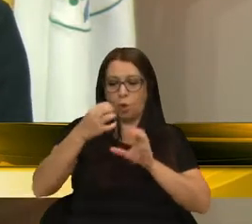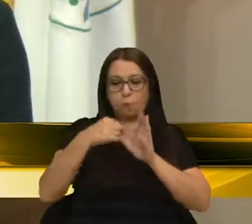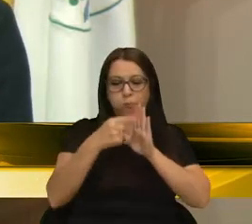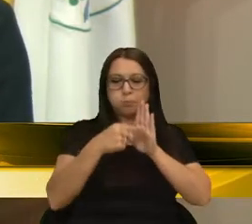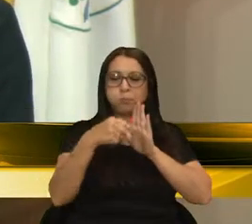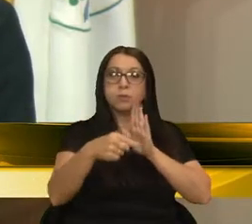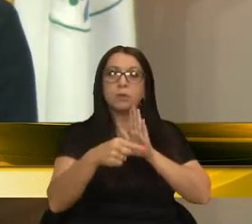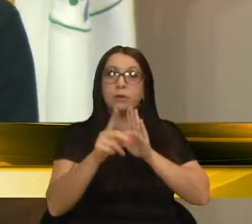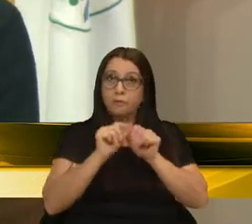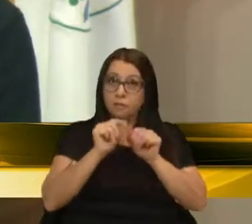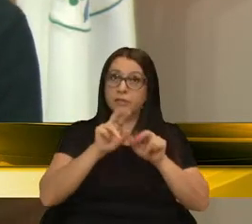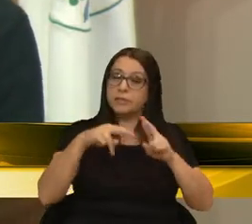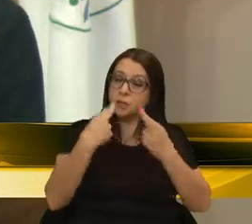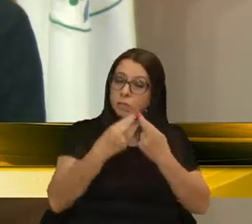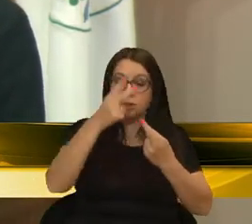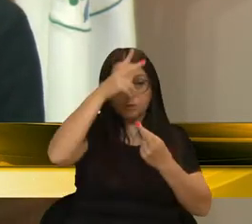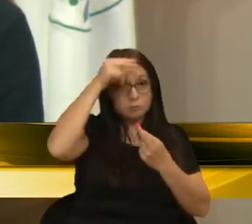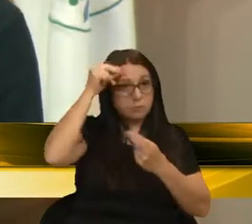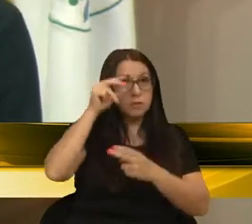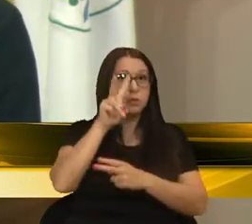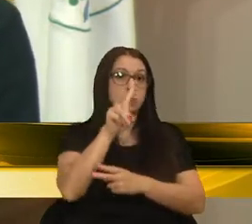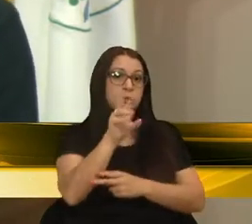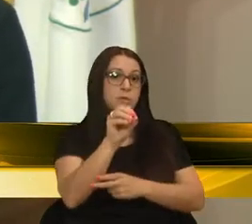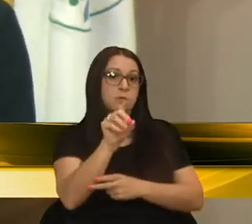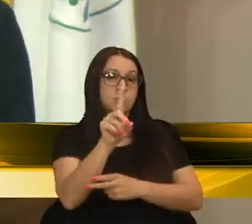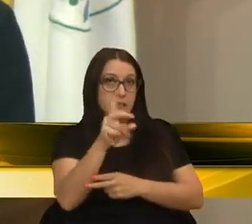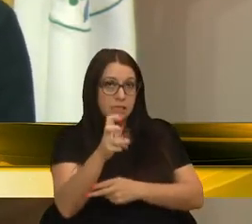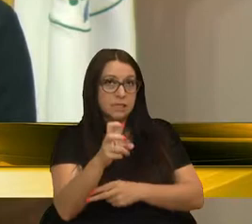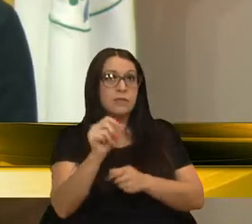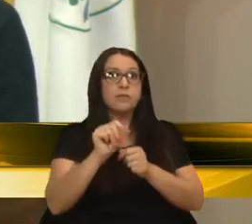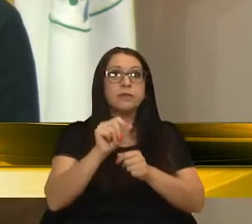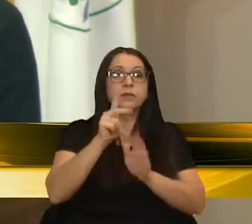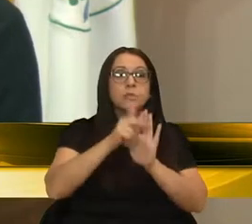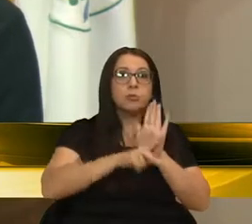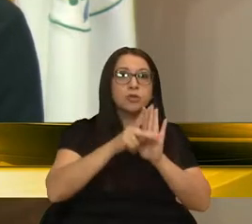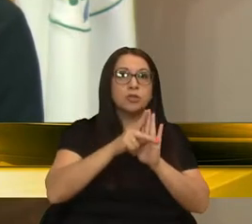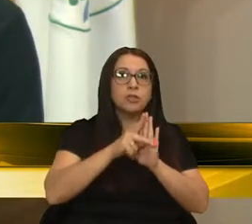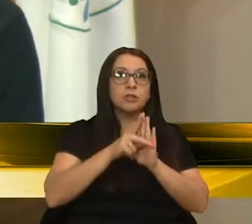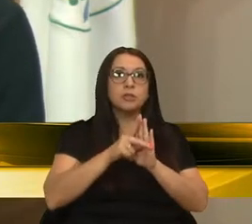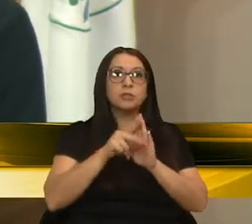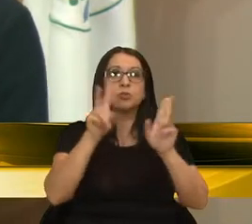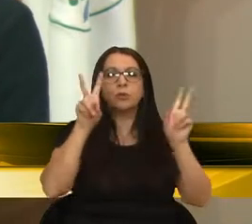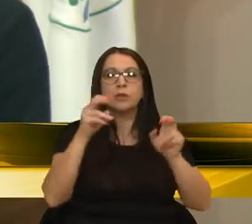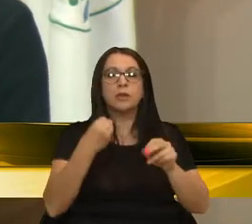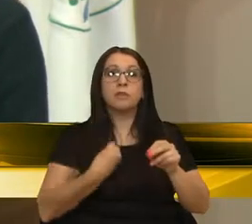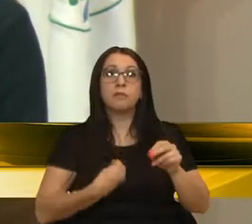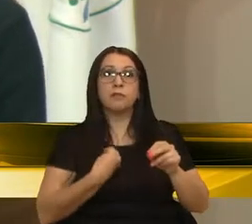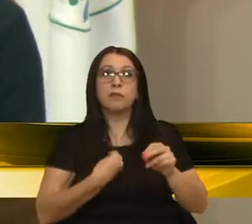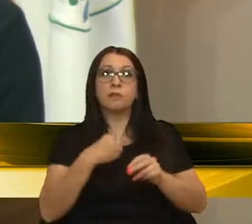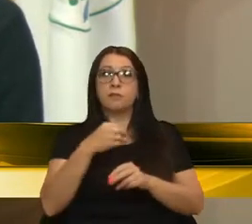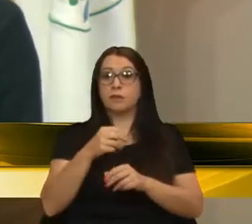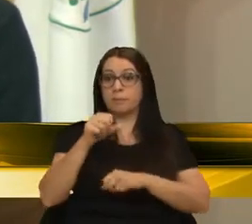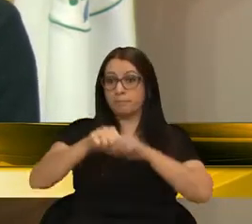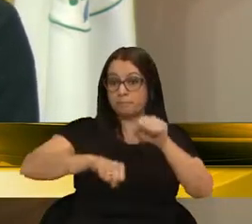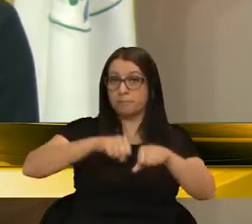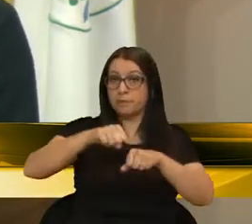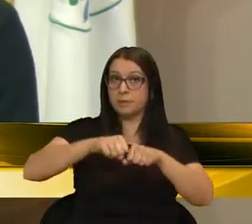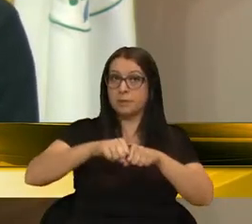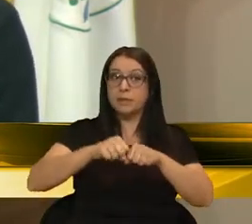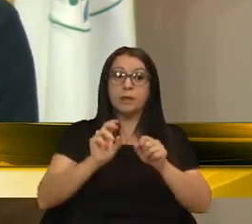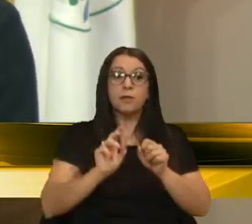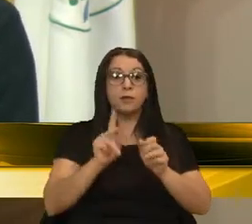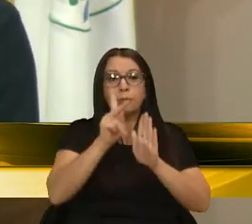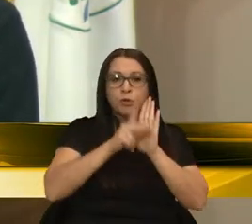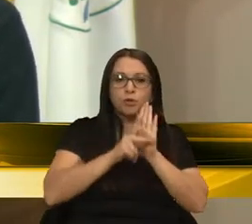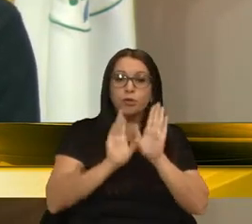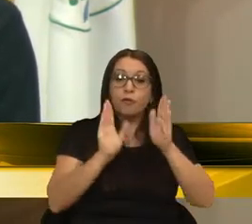audiências públicas. Em 2015, nós fizemos o projeto Viva Bike, um projeto voltado para educação, né,